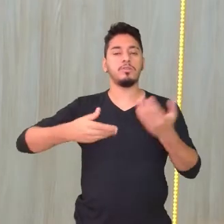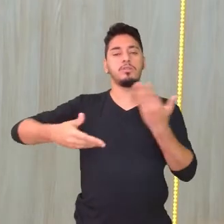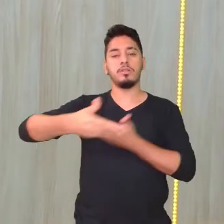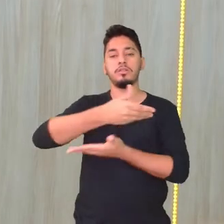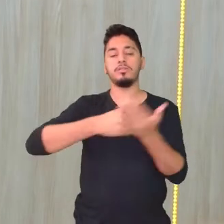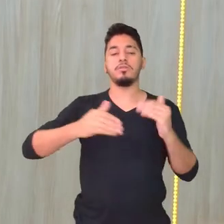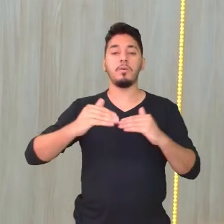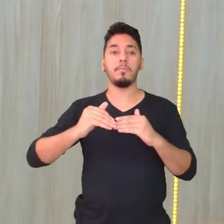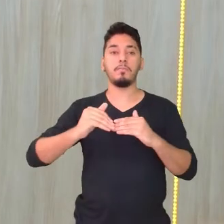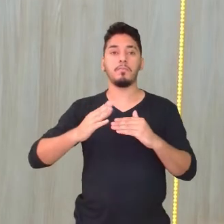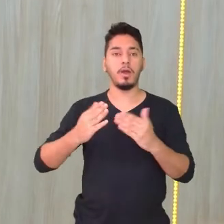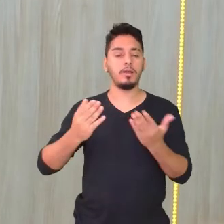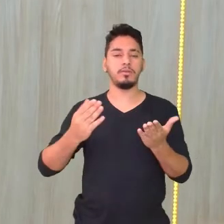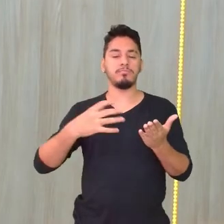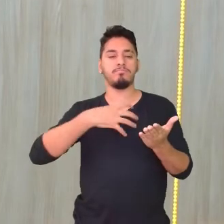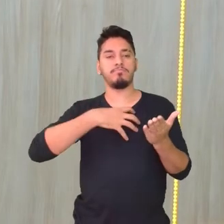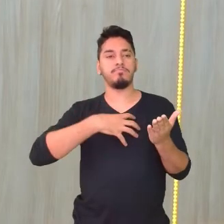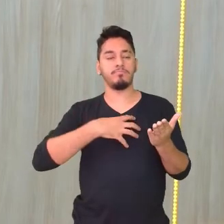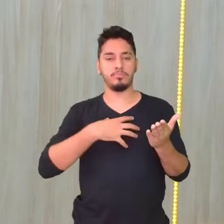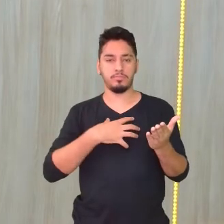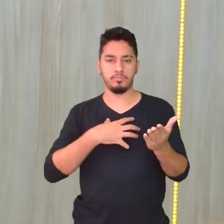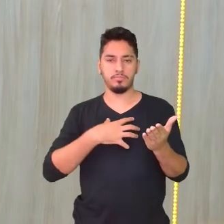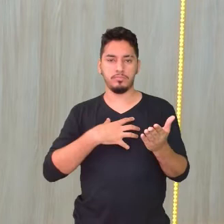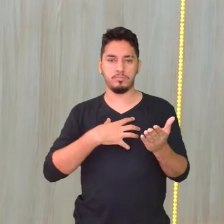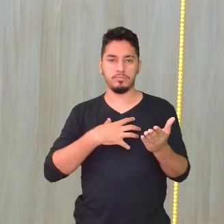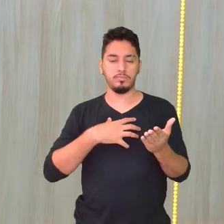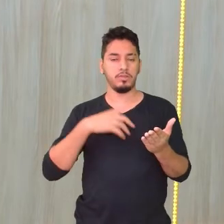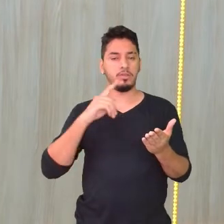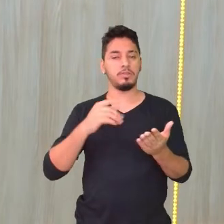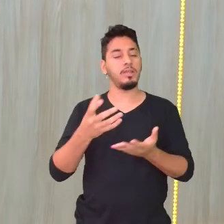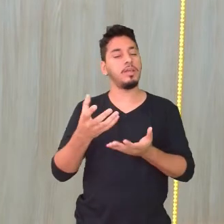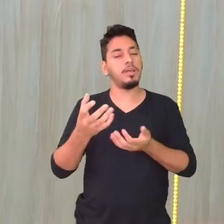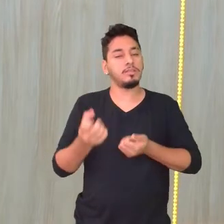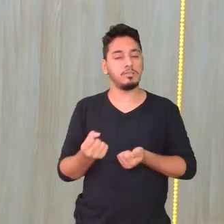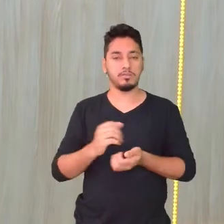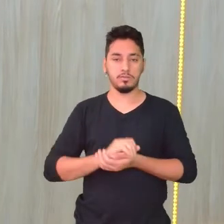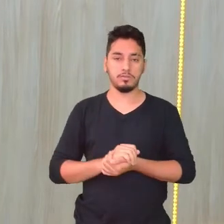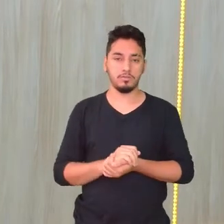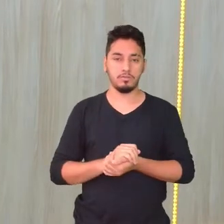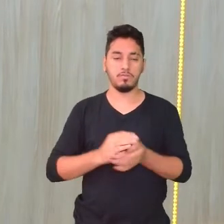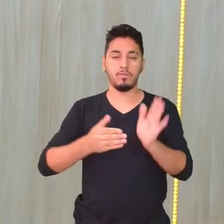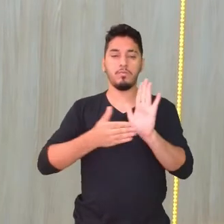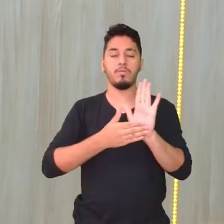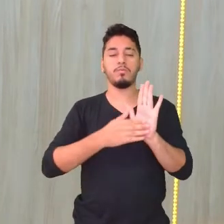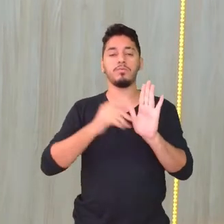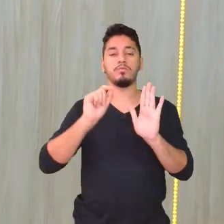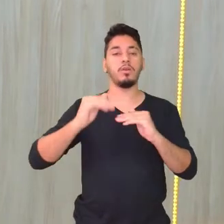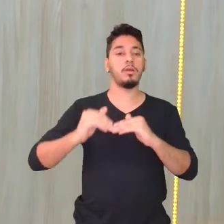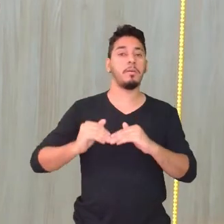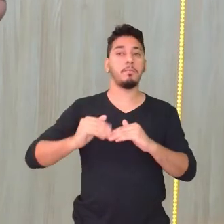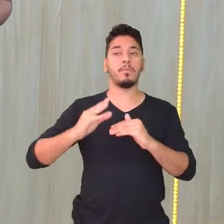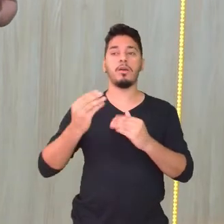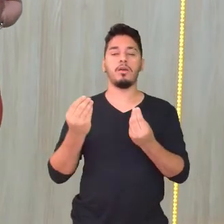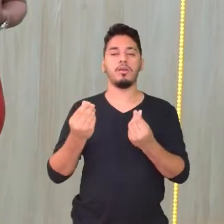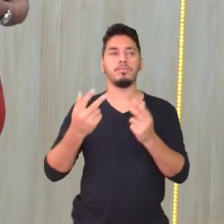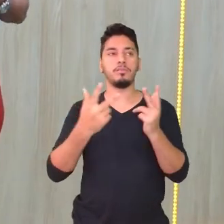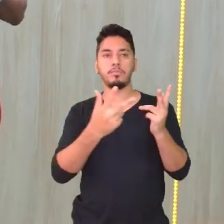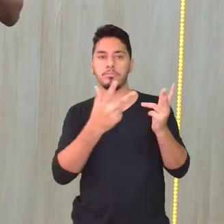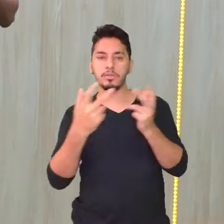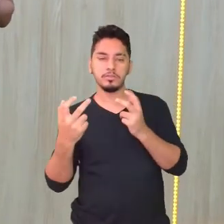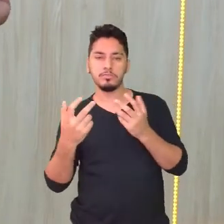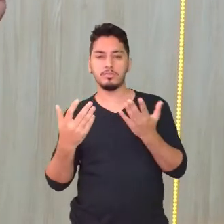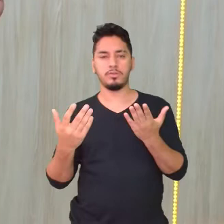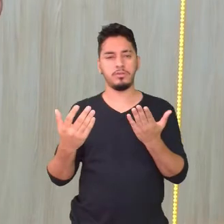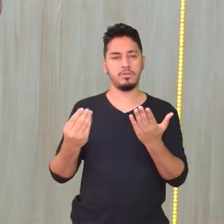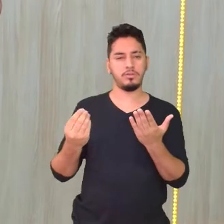mais significativa. Né? A gente está falando de receptividade. O que a gente está propondo vai ser muito percebido de